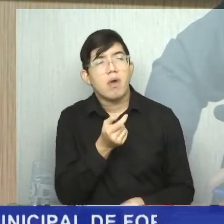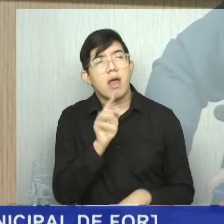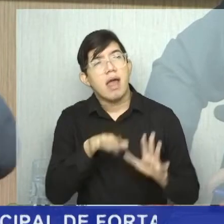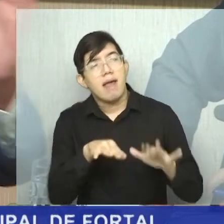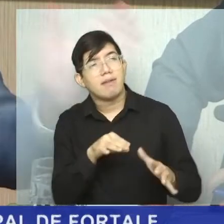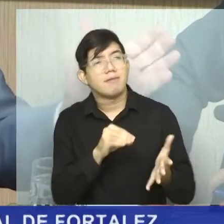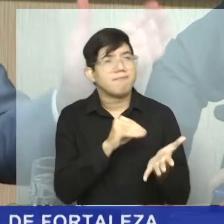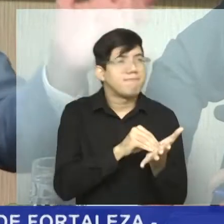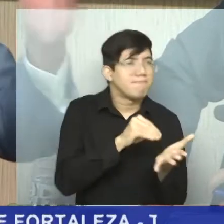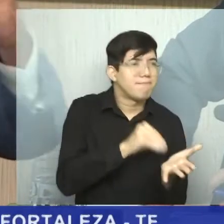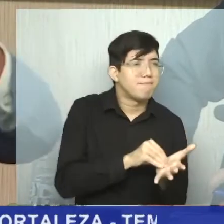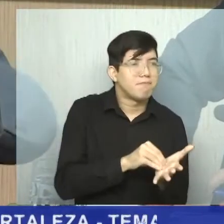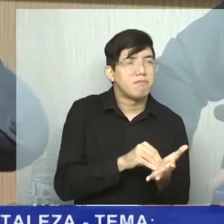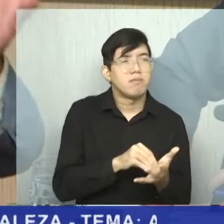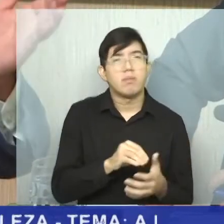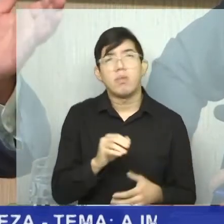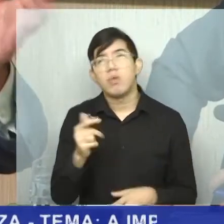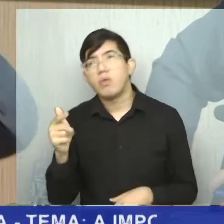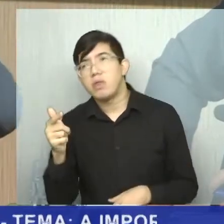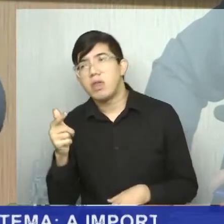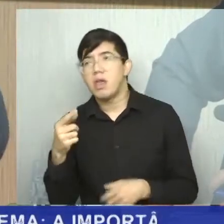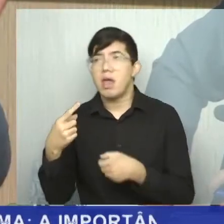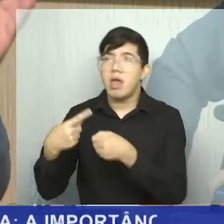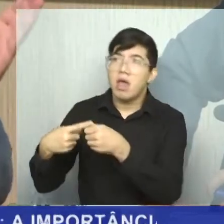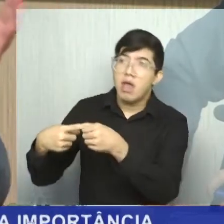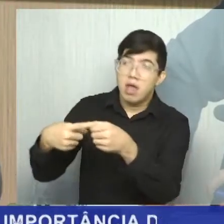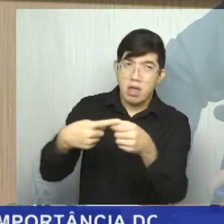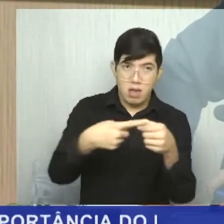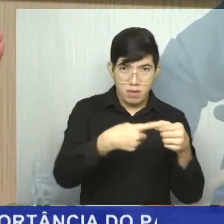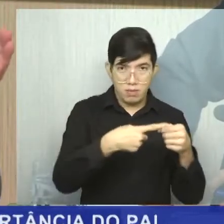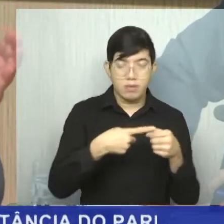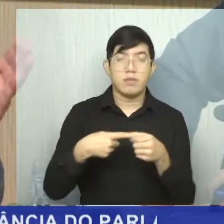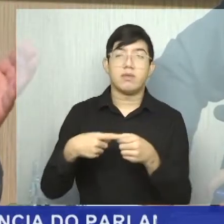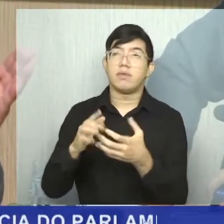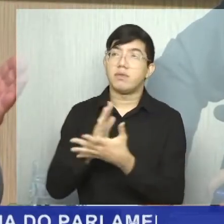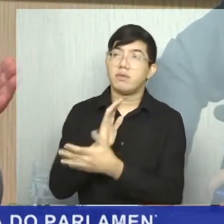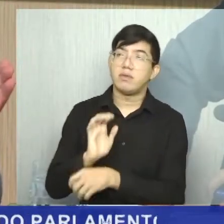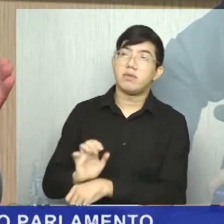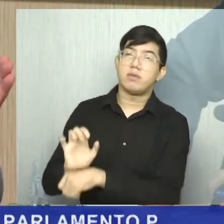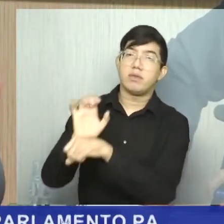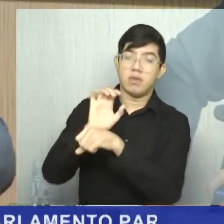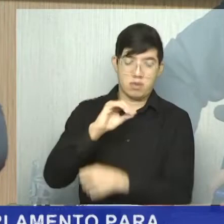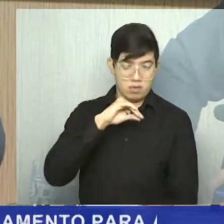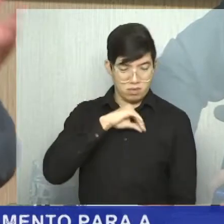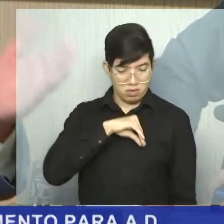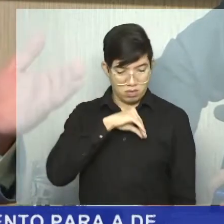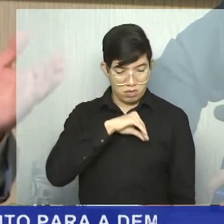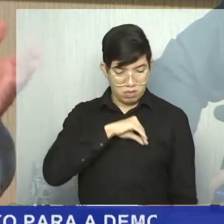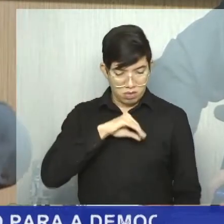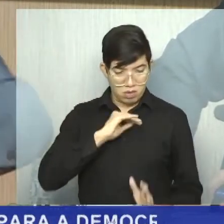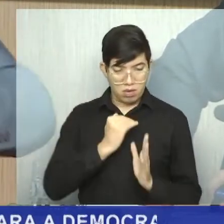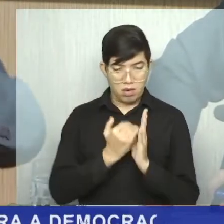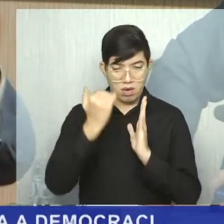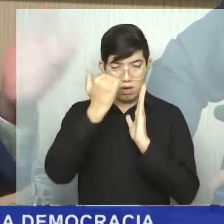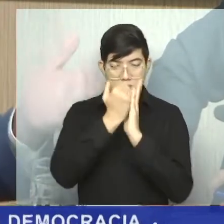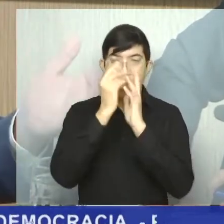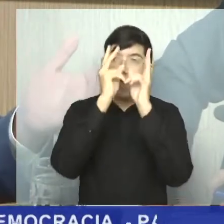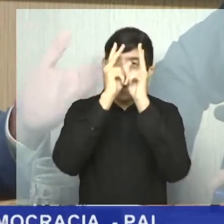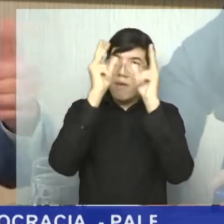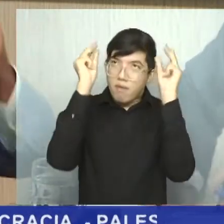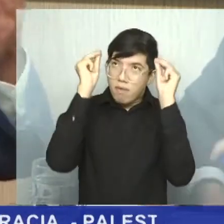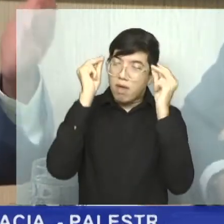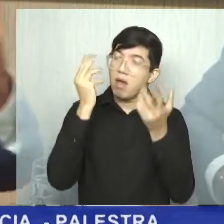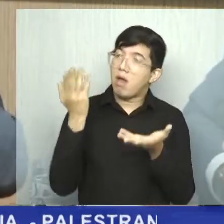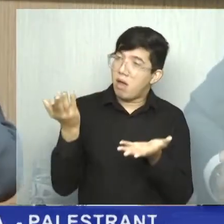acolá. Vem aí para os municípios e estados o piso salarial dos enfermeiros. Nada mais justo. Olha o que eles deram